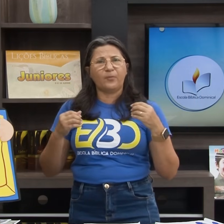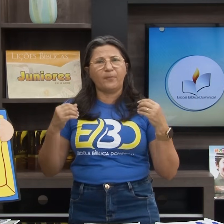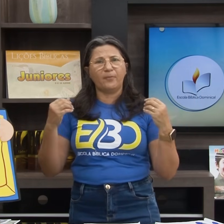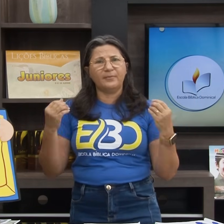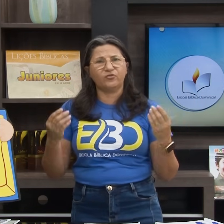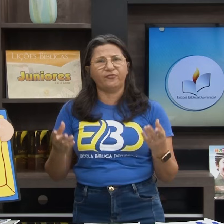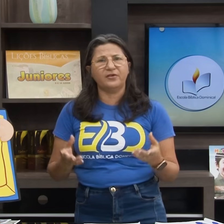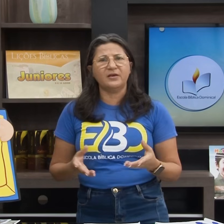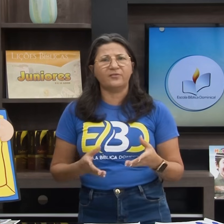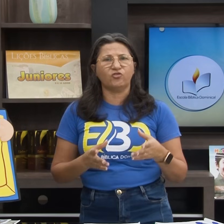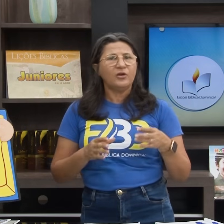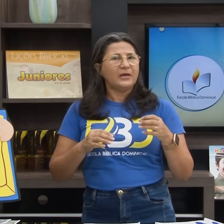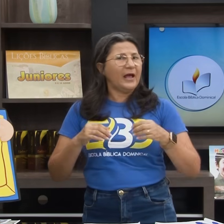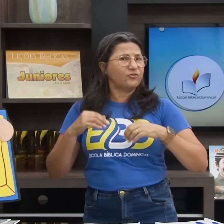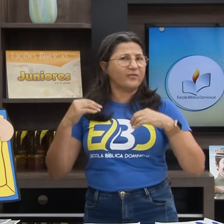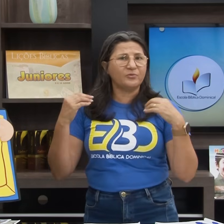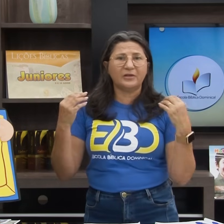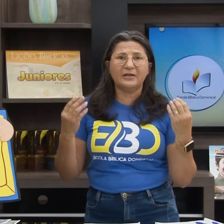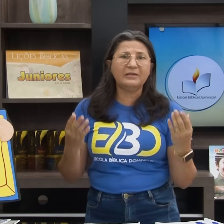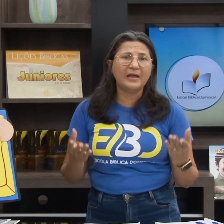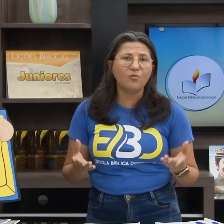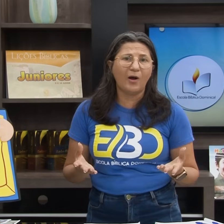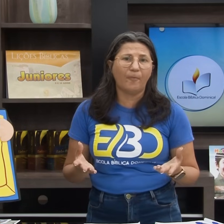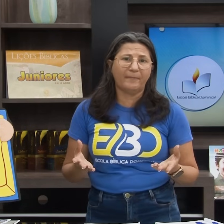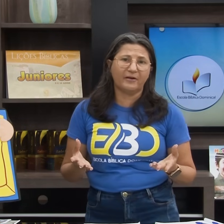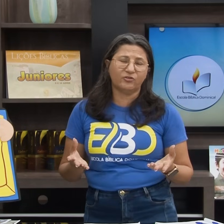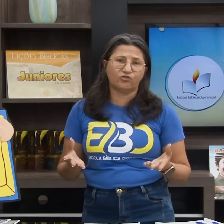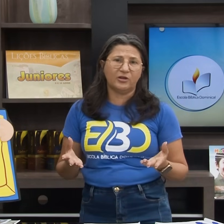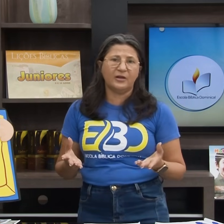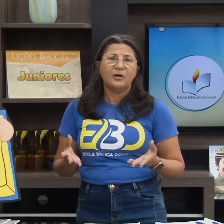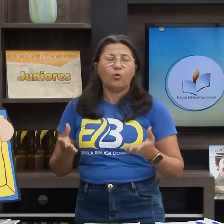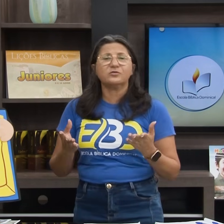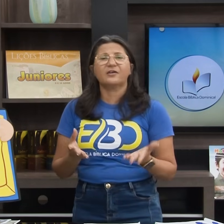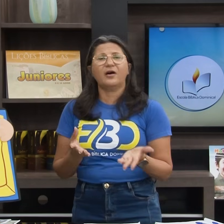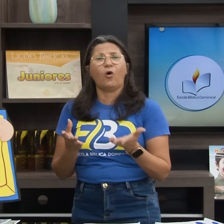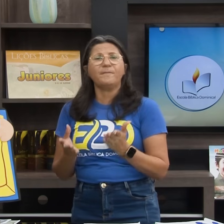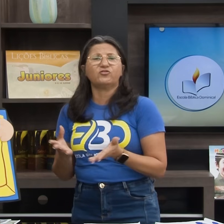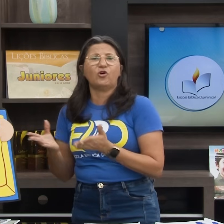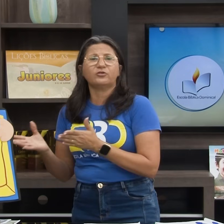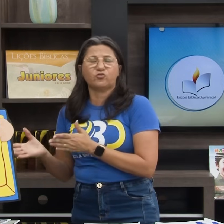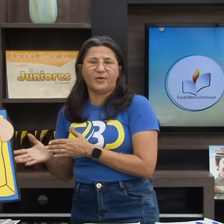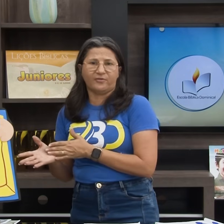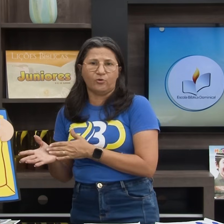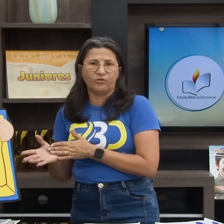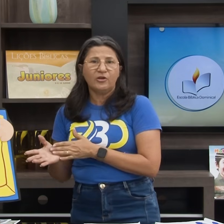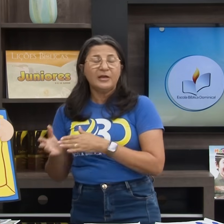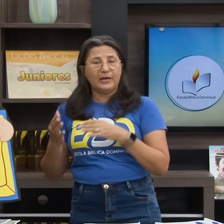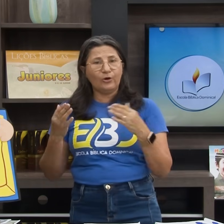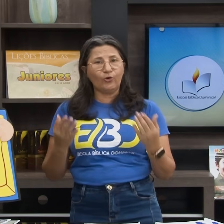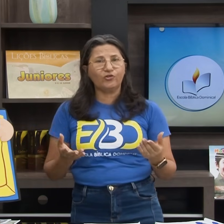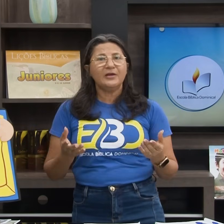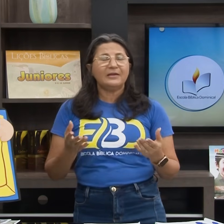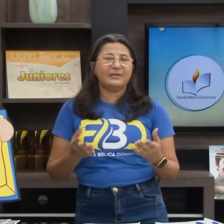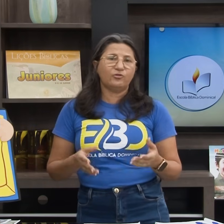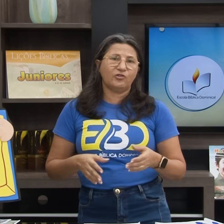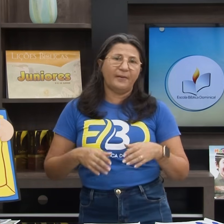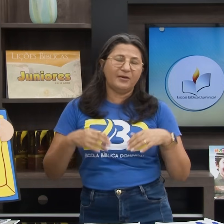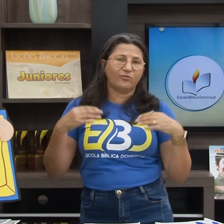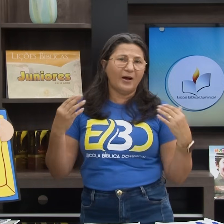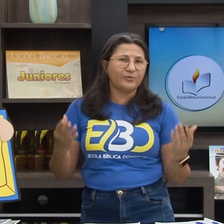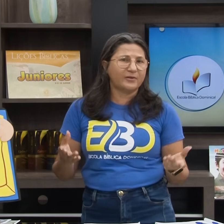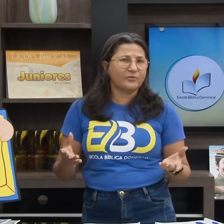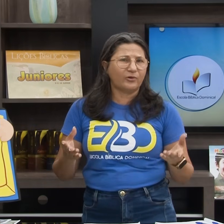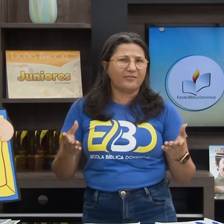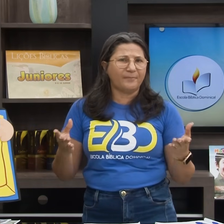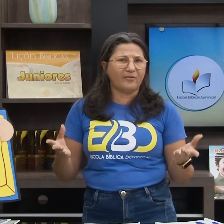passaram por problemas difíceis que às vezes não tinha nenhuma roupa para vestir usava roupas de outras pessoas e hoje Deus Tem